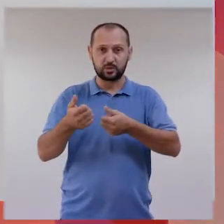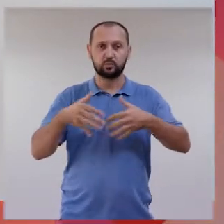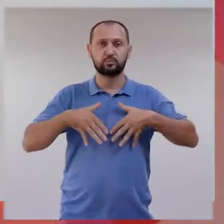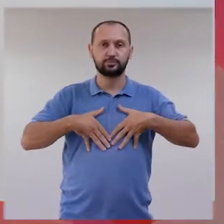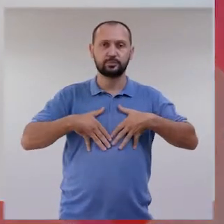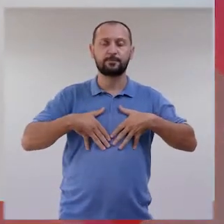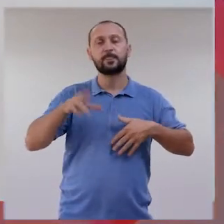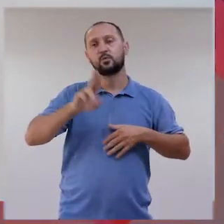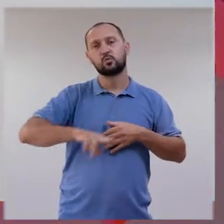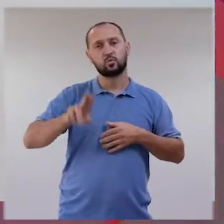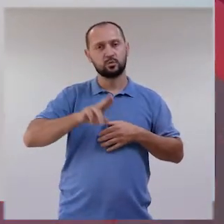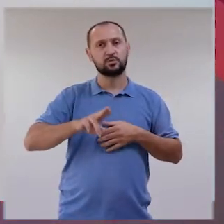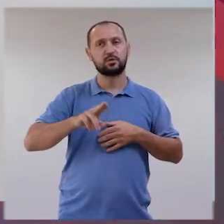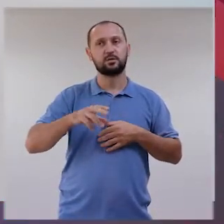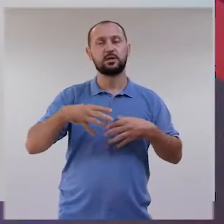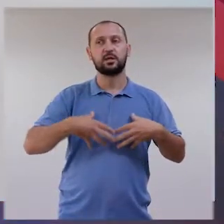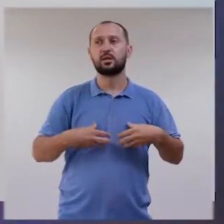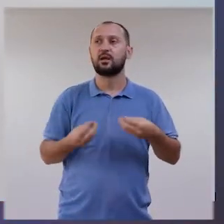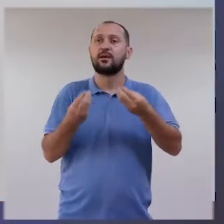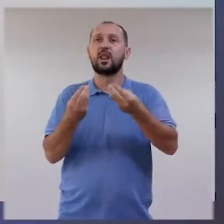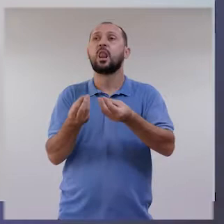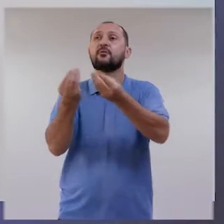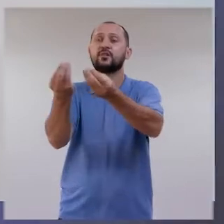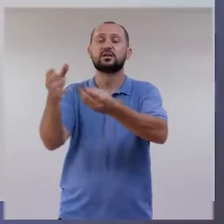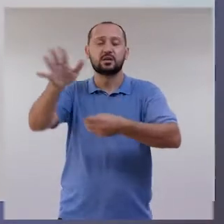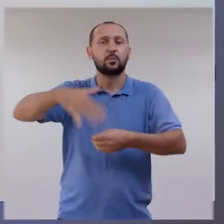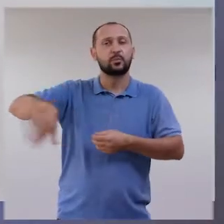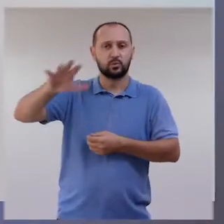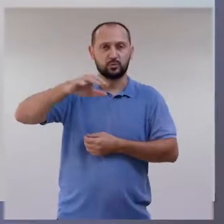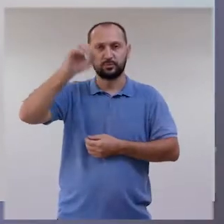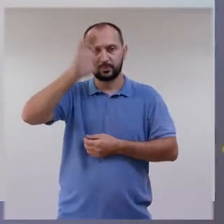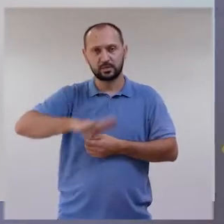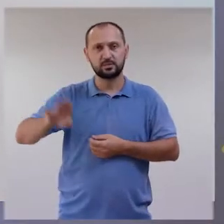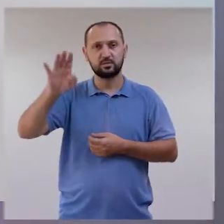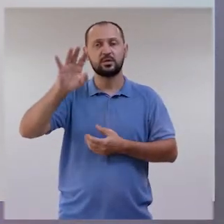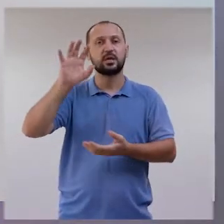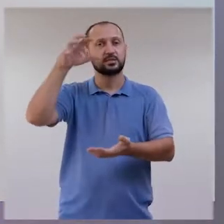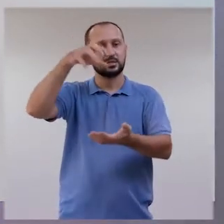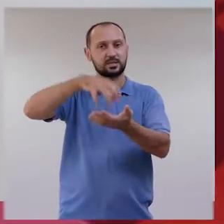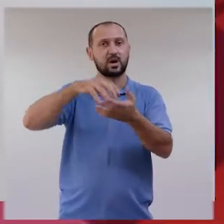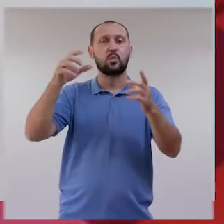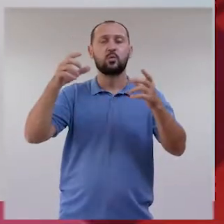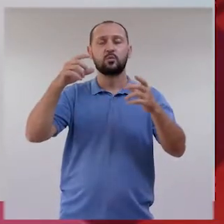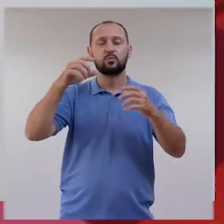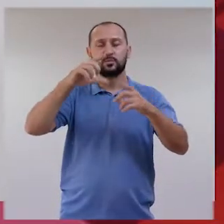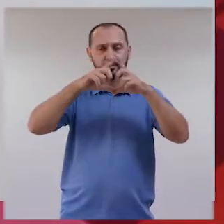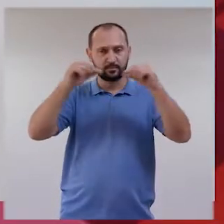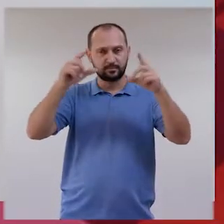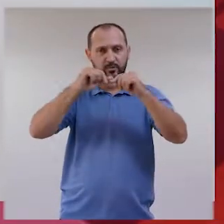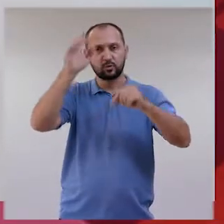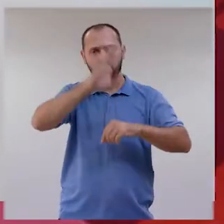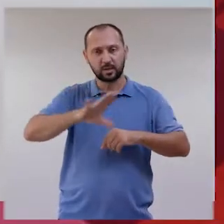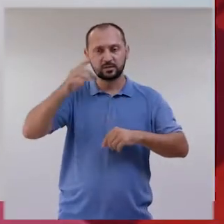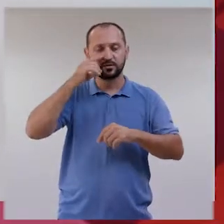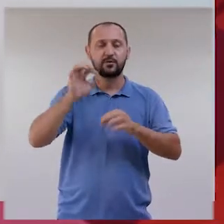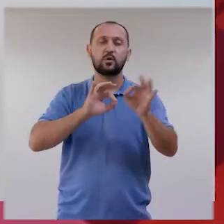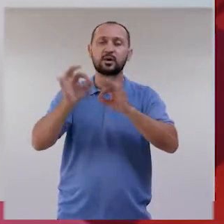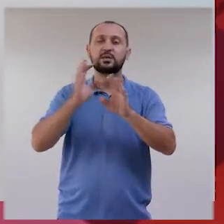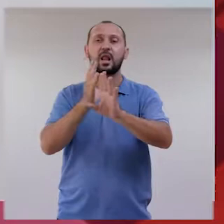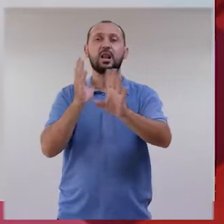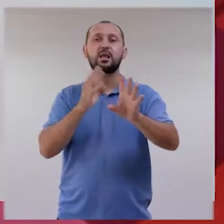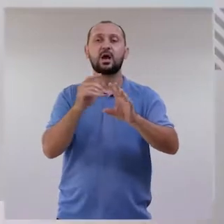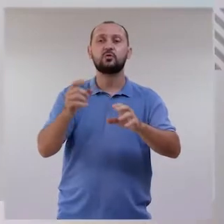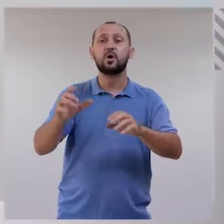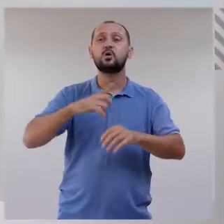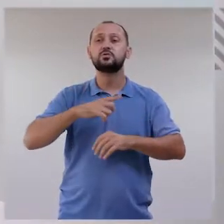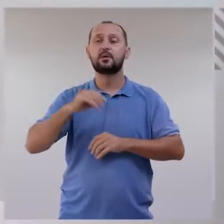né? E a gente não utiliza, esse órgão é ofertado e a Central Nacional vai rodar uma lista.